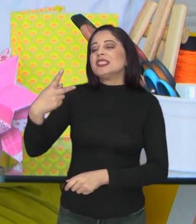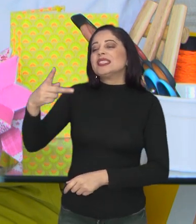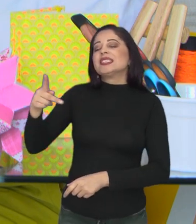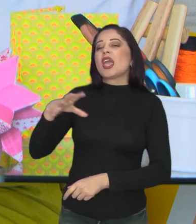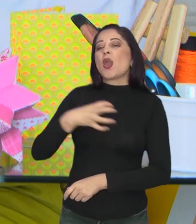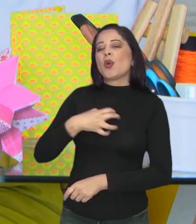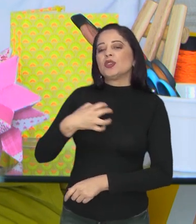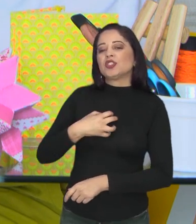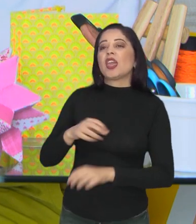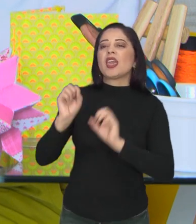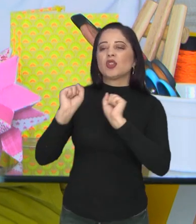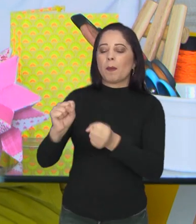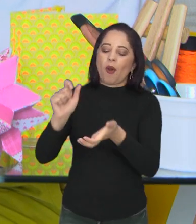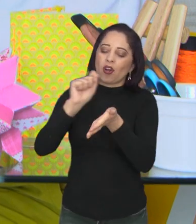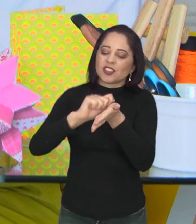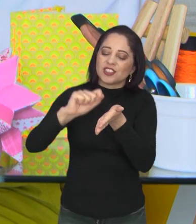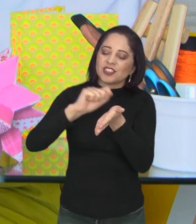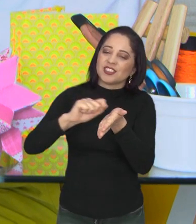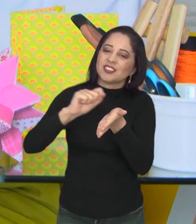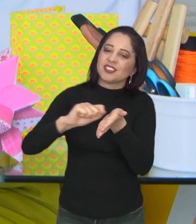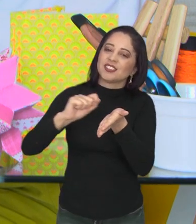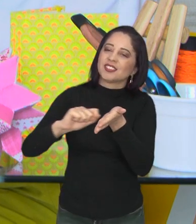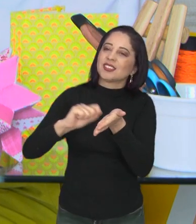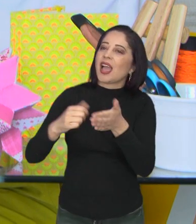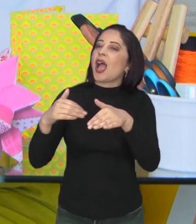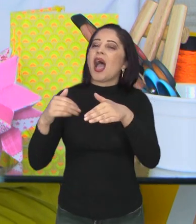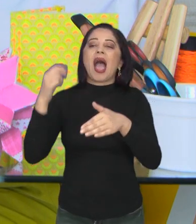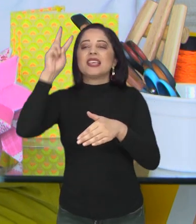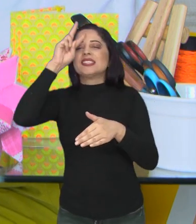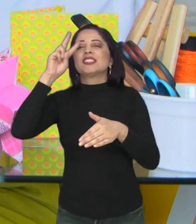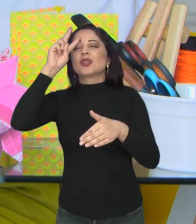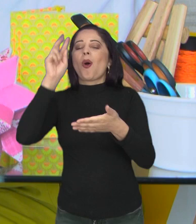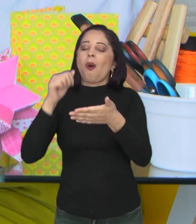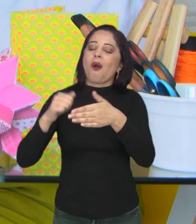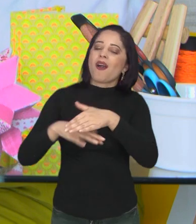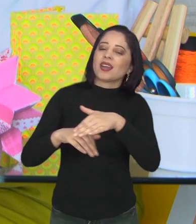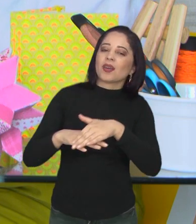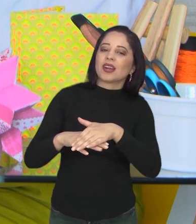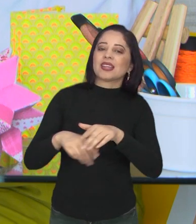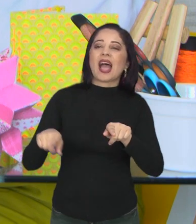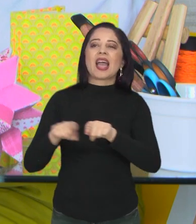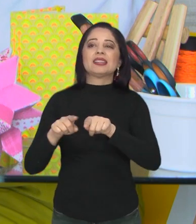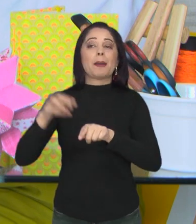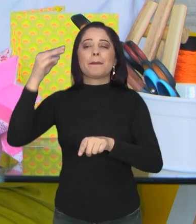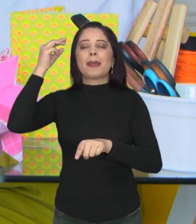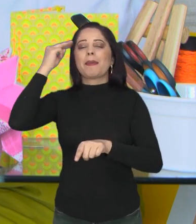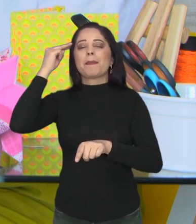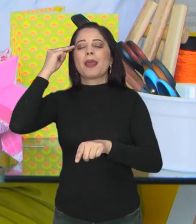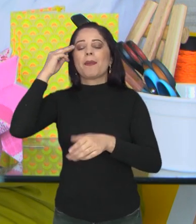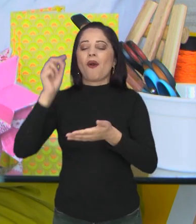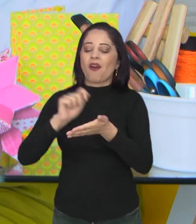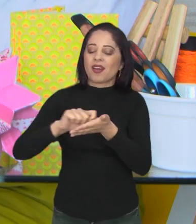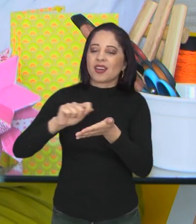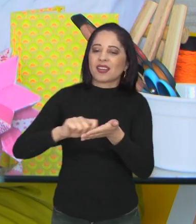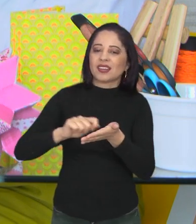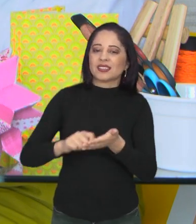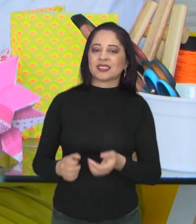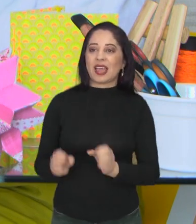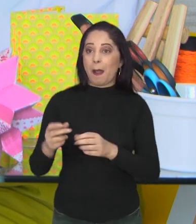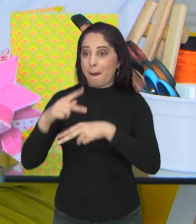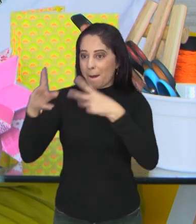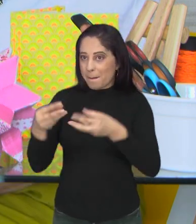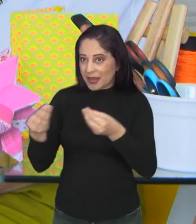para você fazer seus registros guardar suas histórias memórias é aqui para você